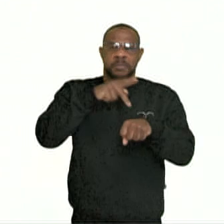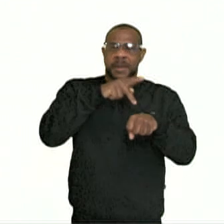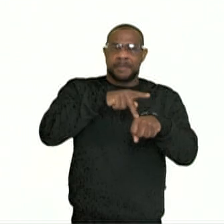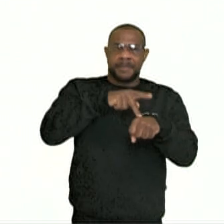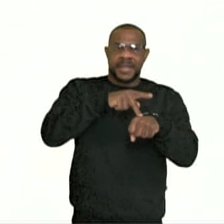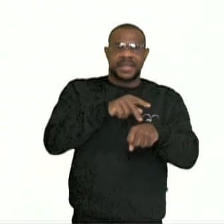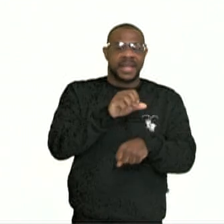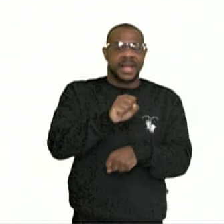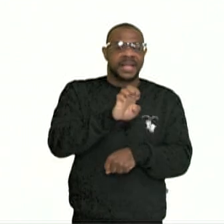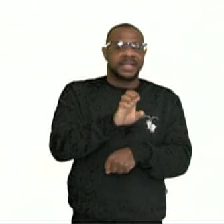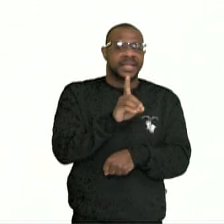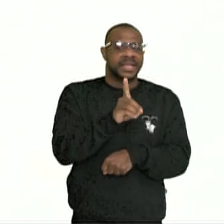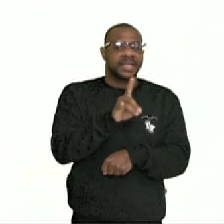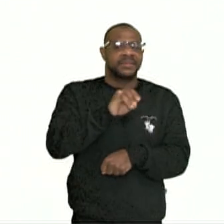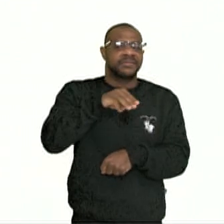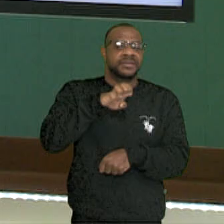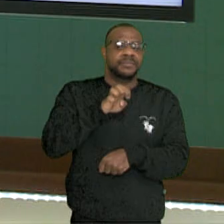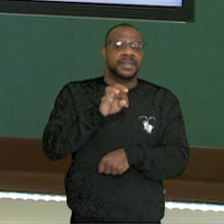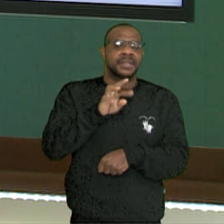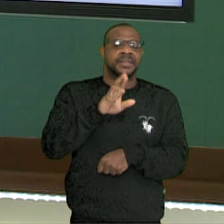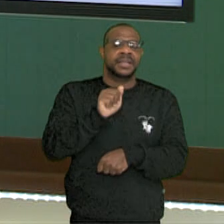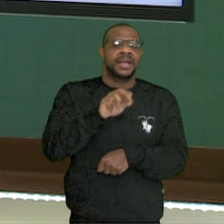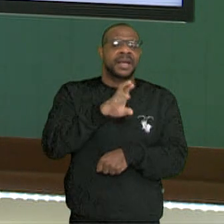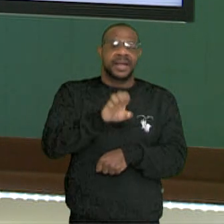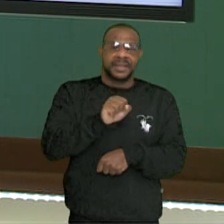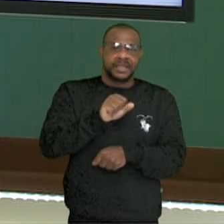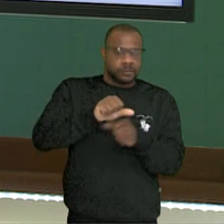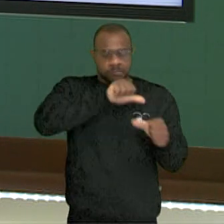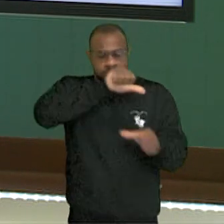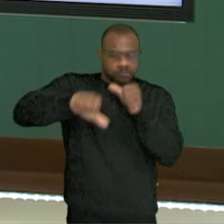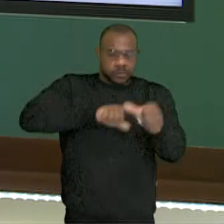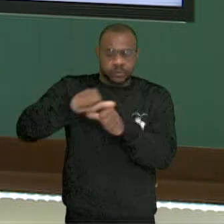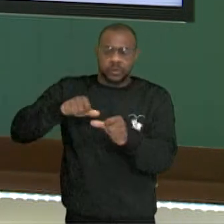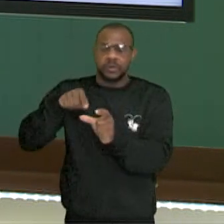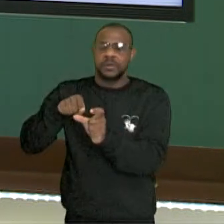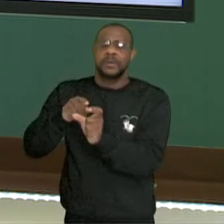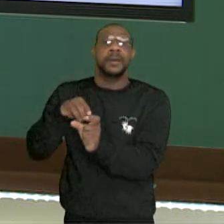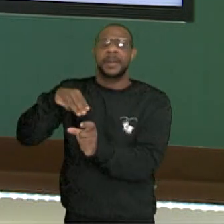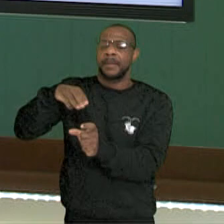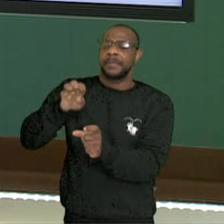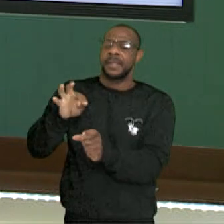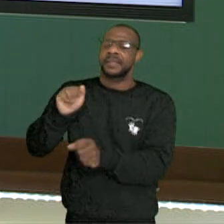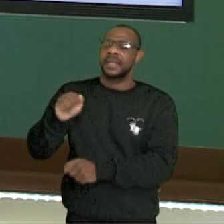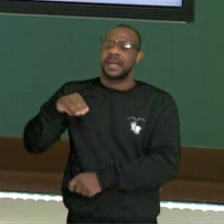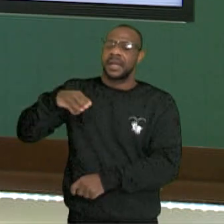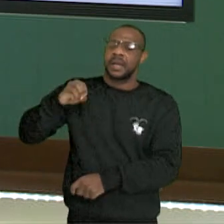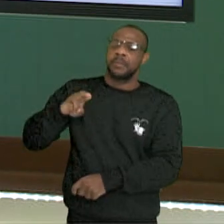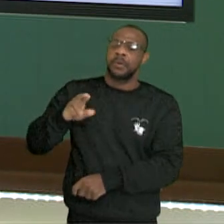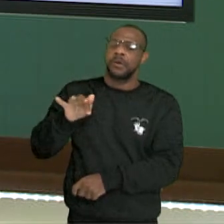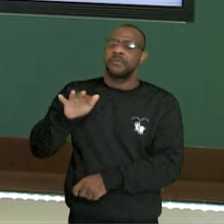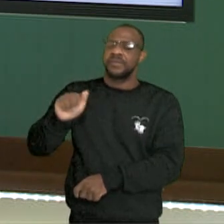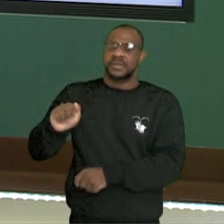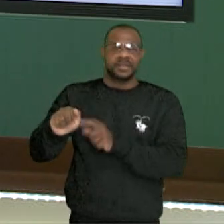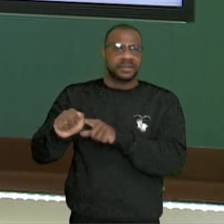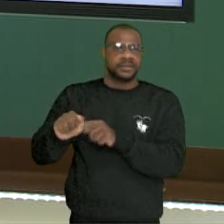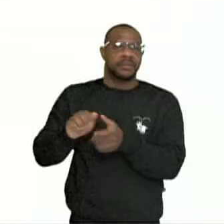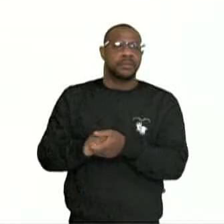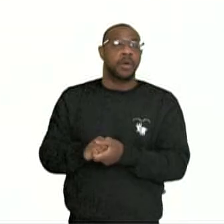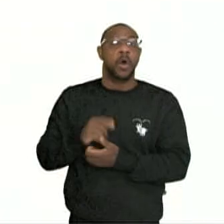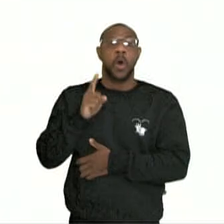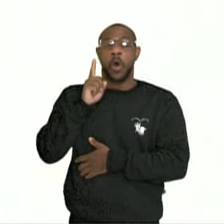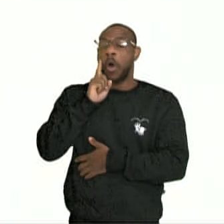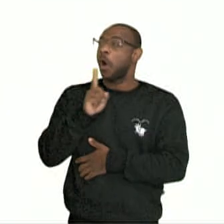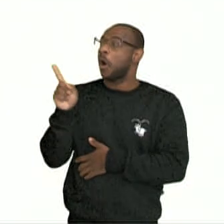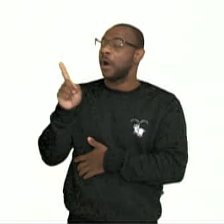acontece essa transformação, Fabiano? E é aí que a gente vai começar a ver a partir de agora. Olha que legal essa